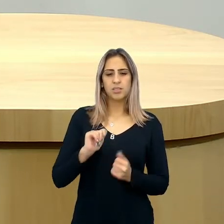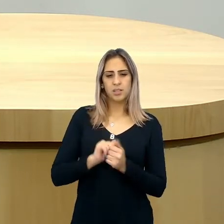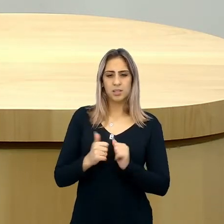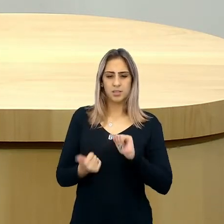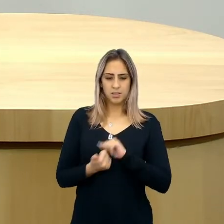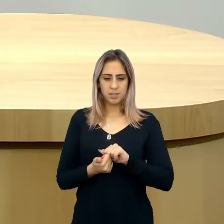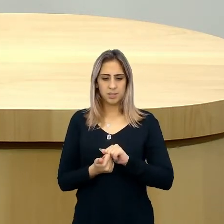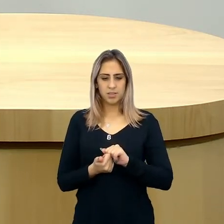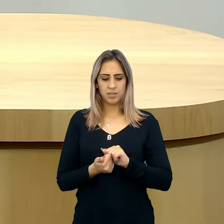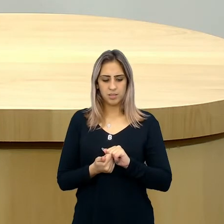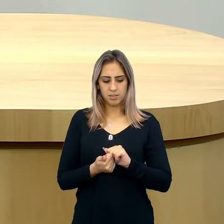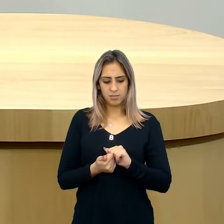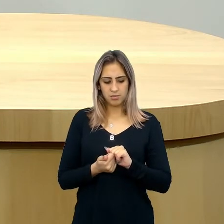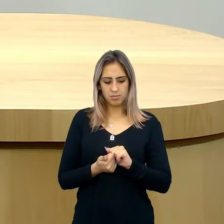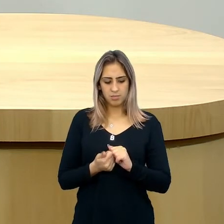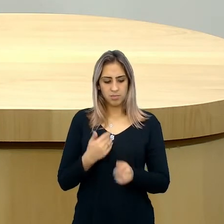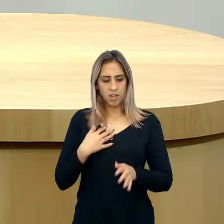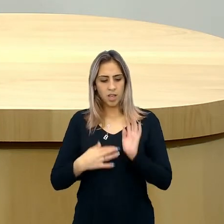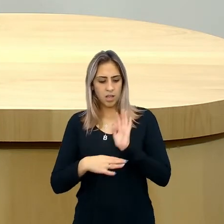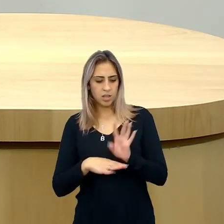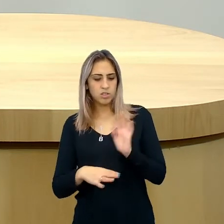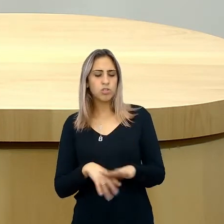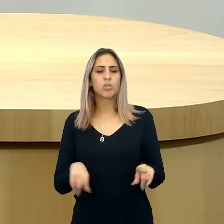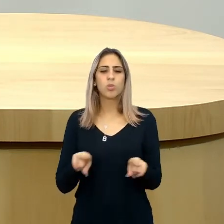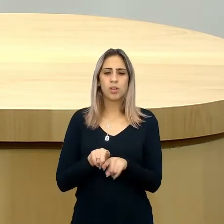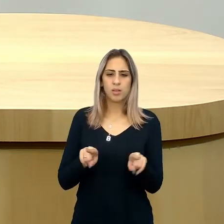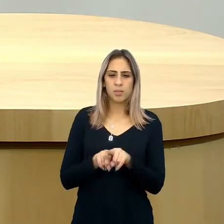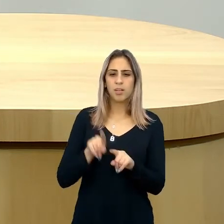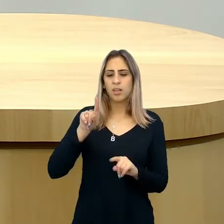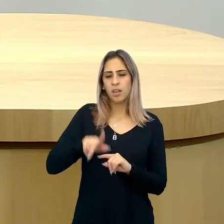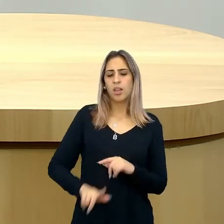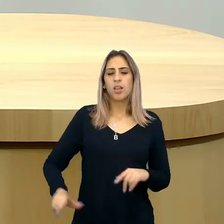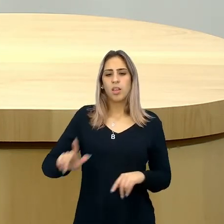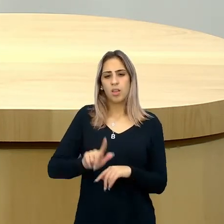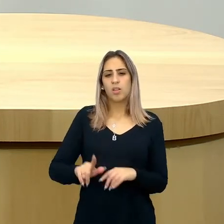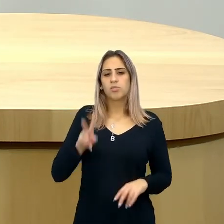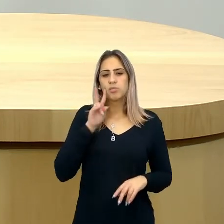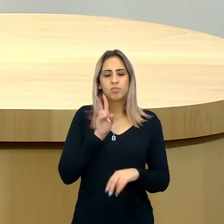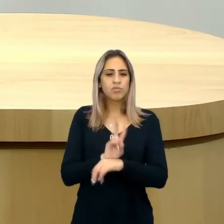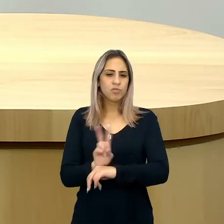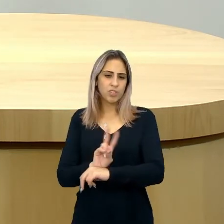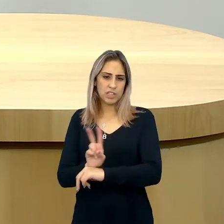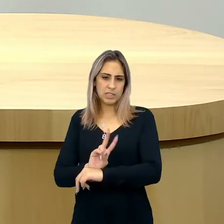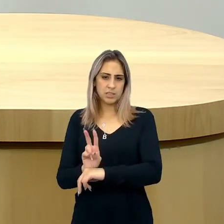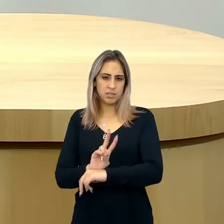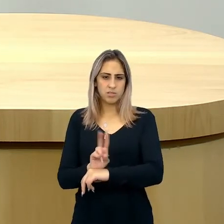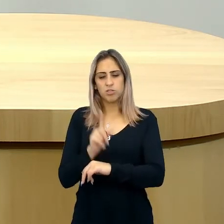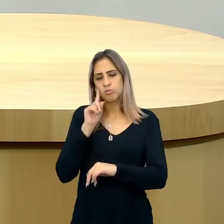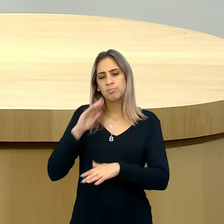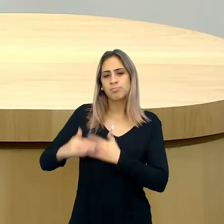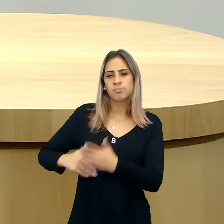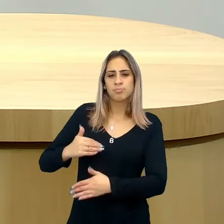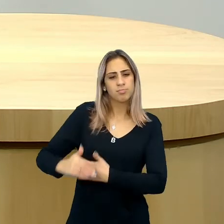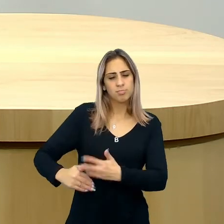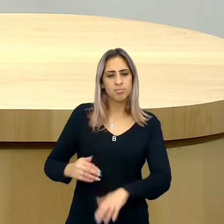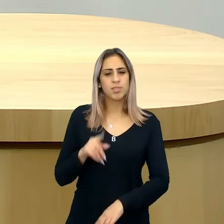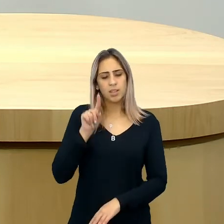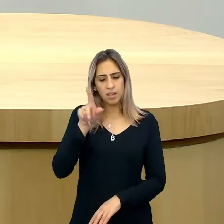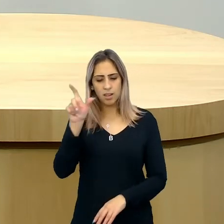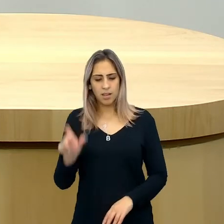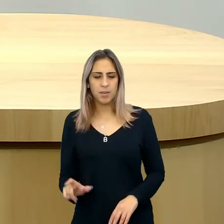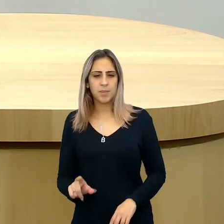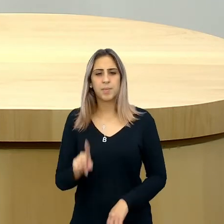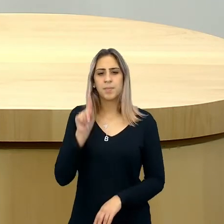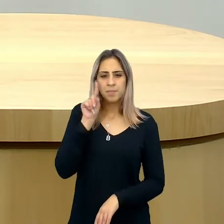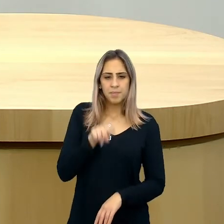mas retroalimentando também, é essa lógica de vigilância da cotidianidade, porque ela é